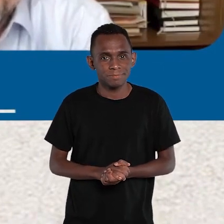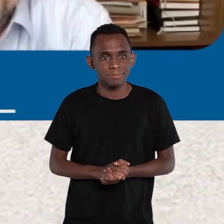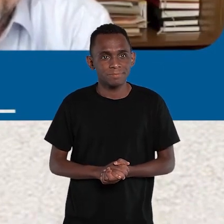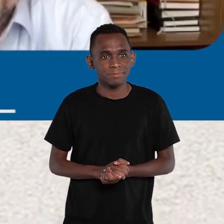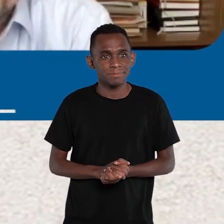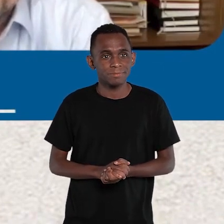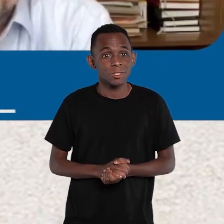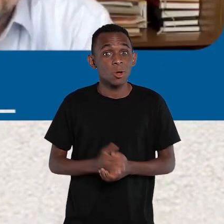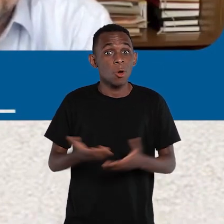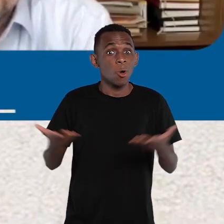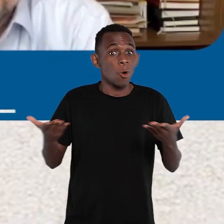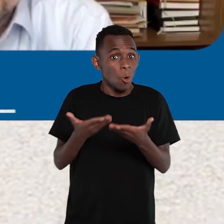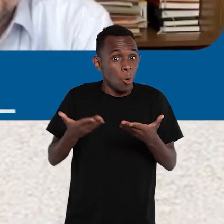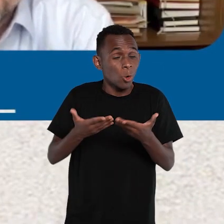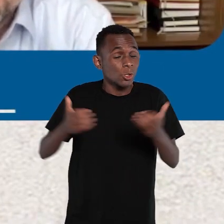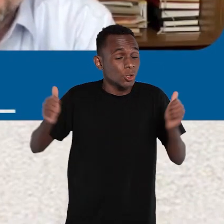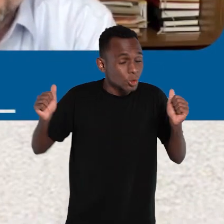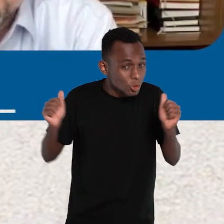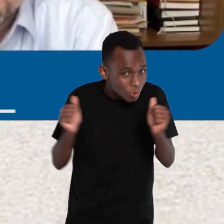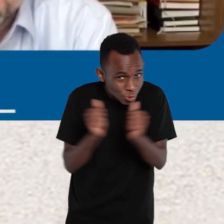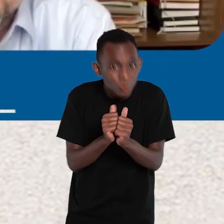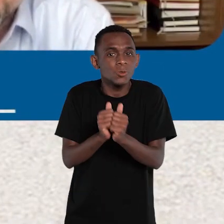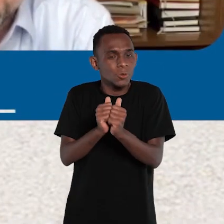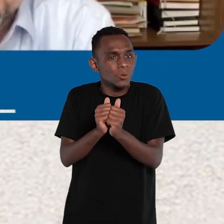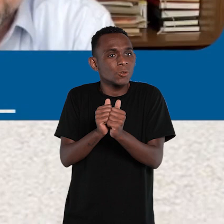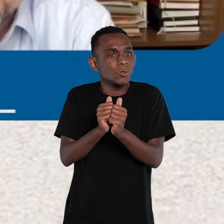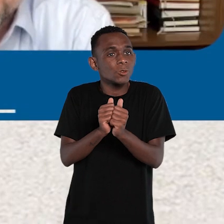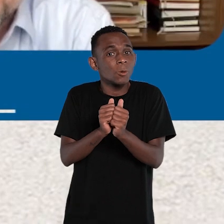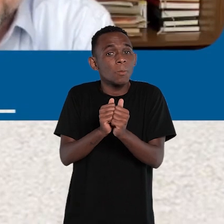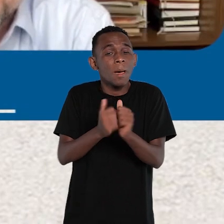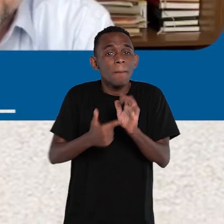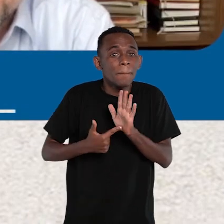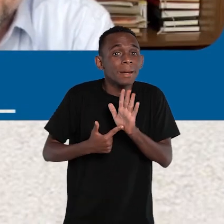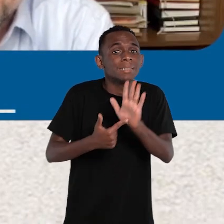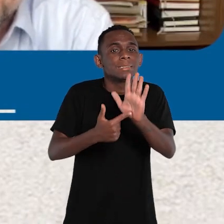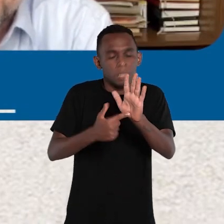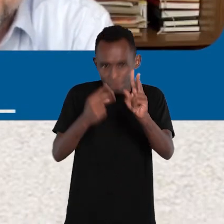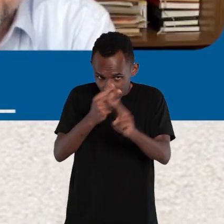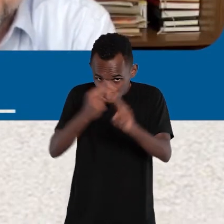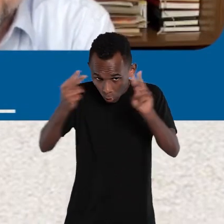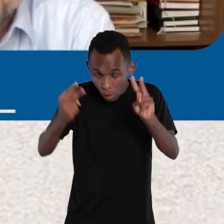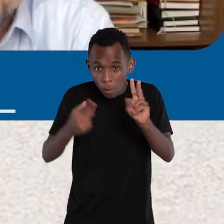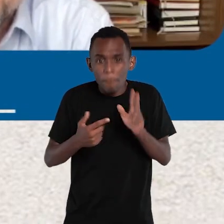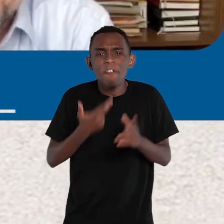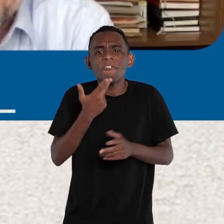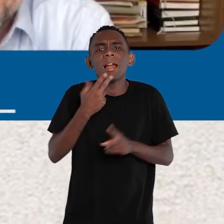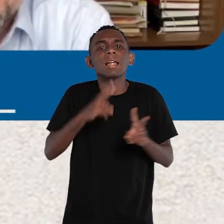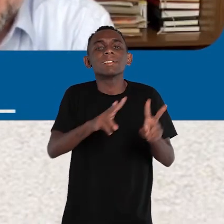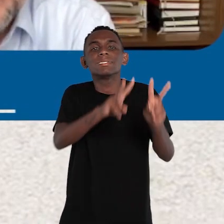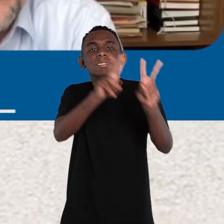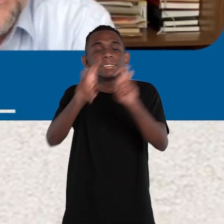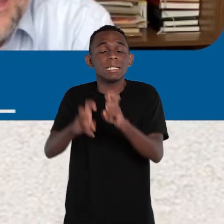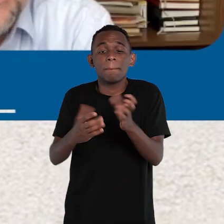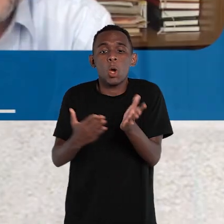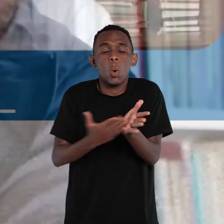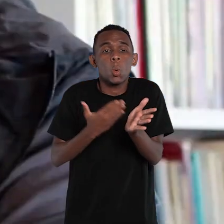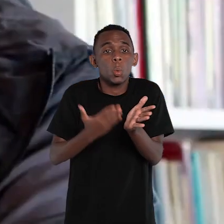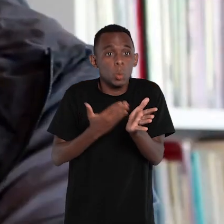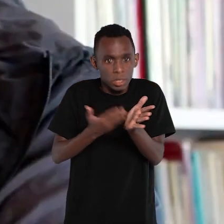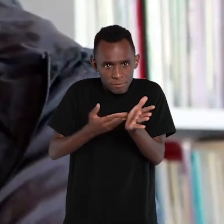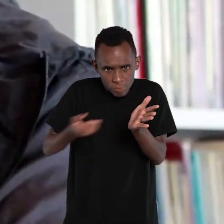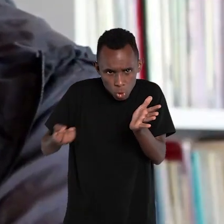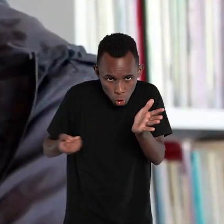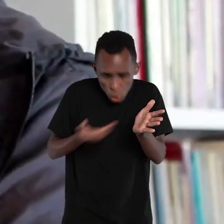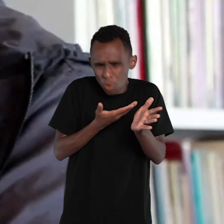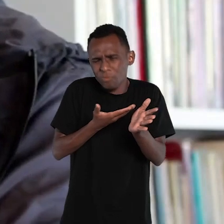Tudo. Olha, hoje estamos aqui reunidos ao redor deste vidro para falar sobre o